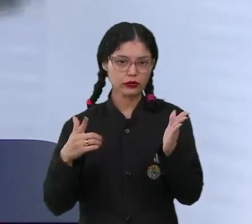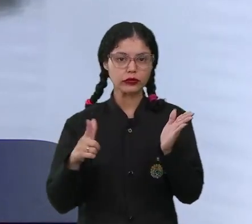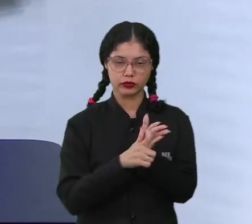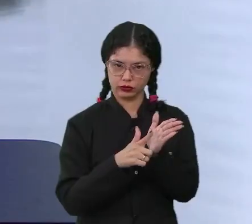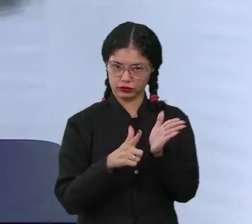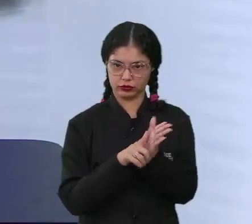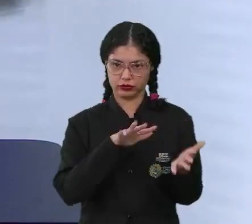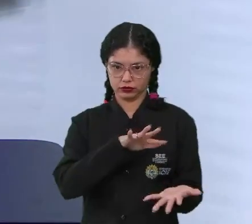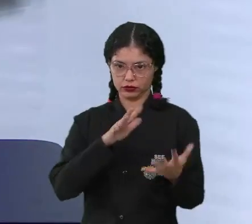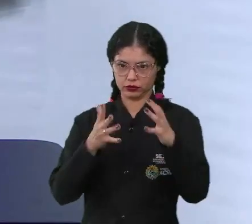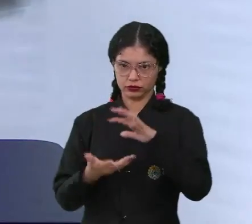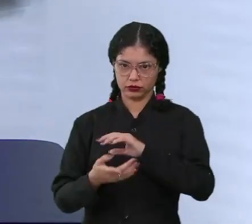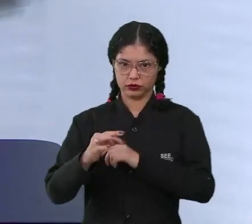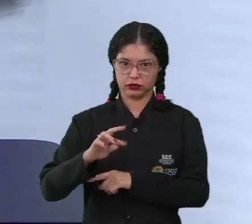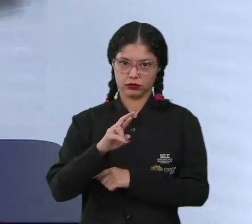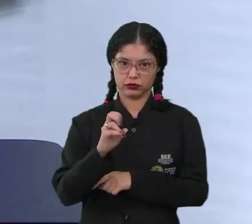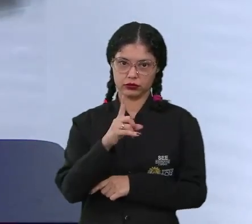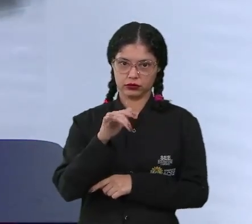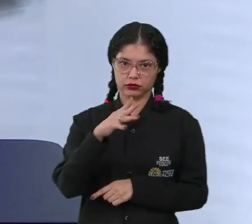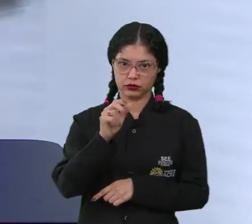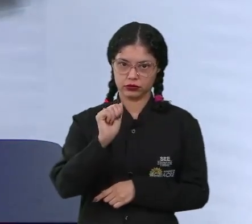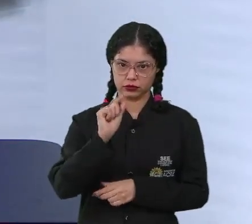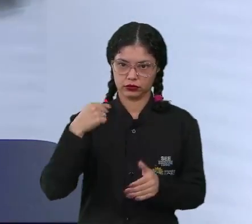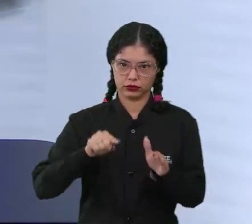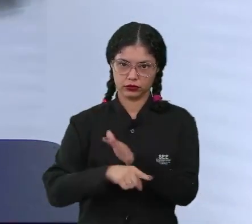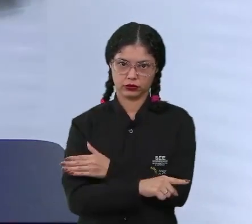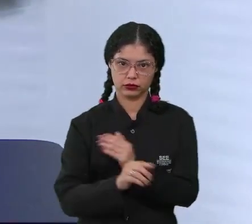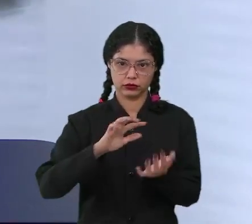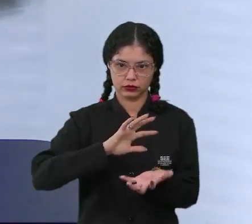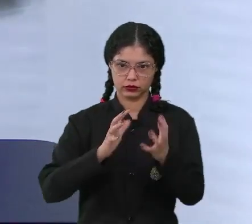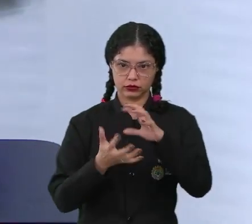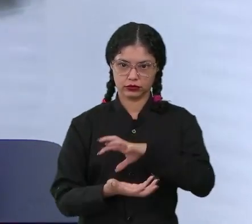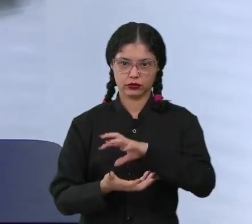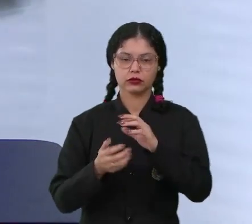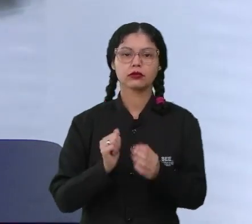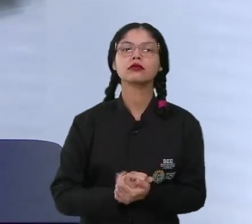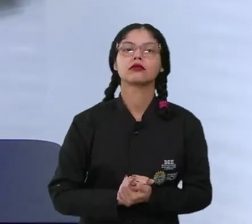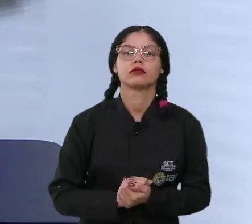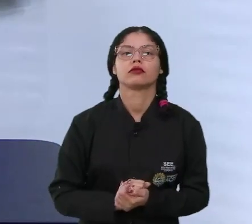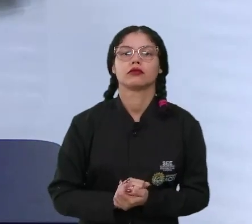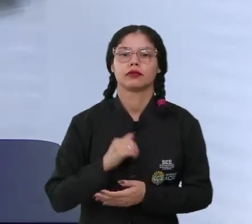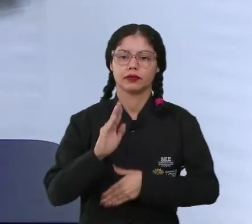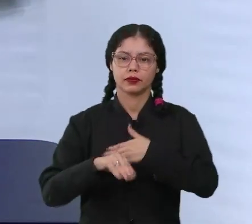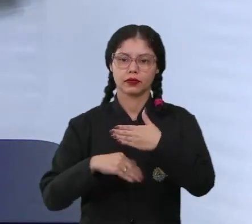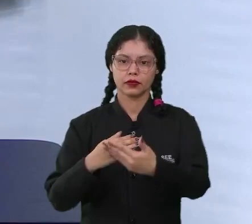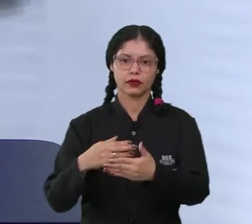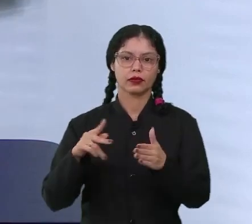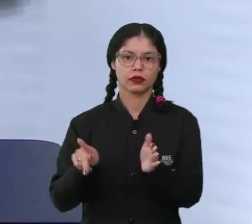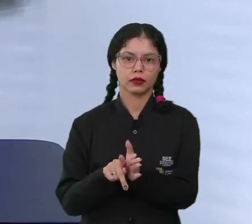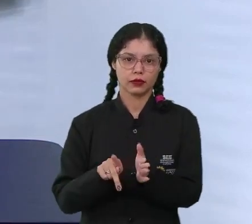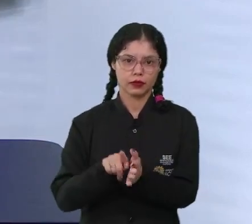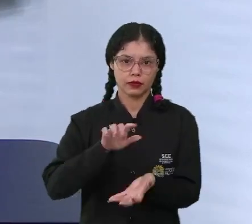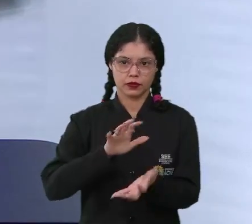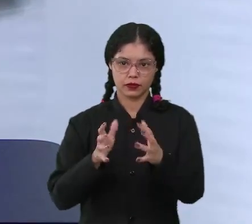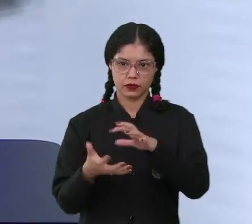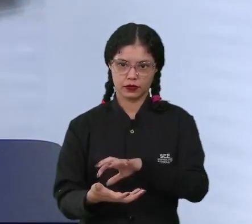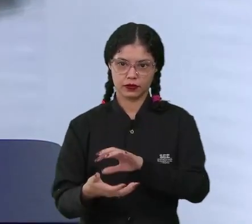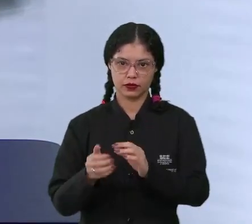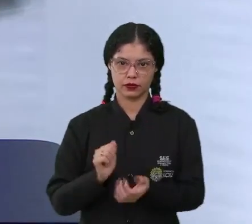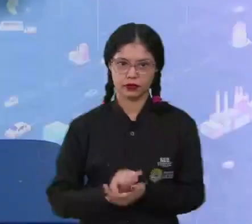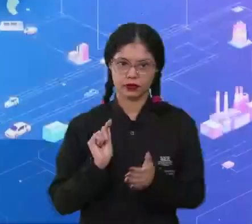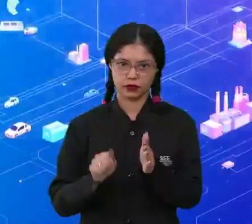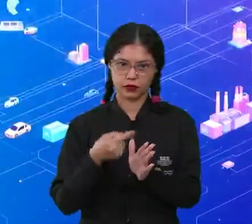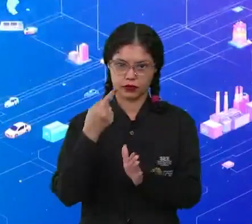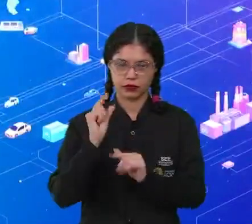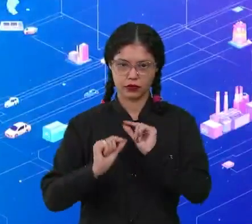papel aí das transnacionais dentro da globalização, dentro de todo esse processo da globalização?